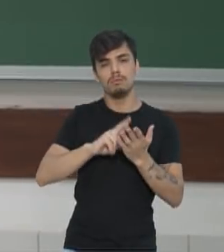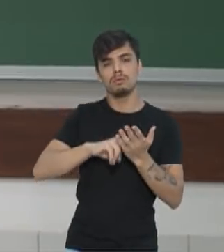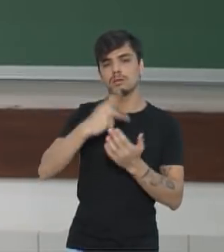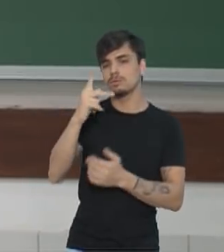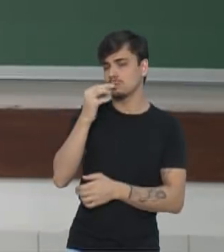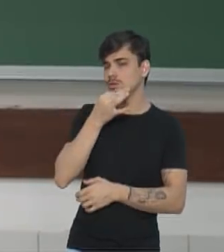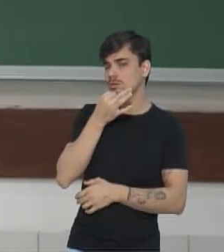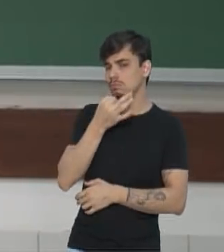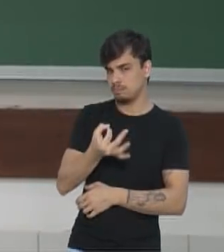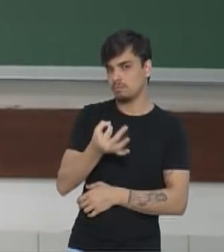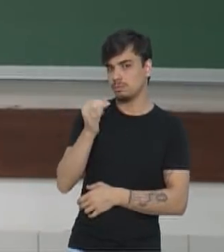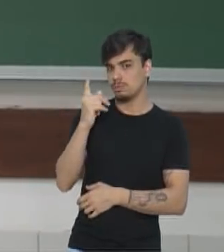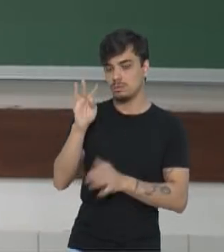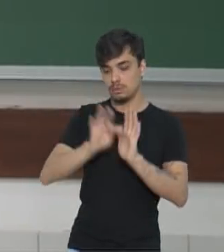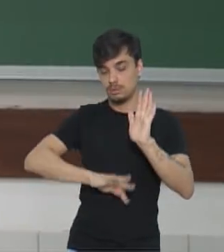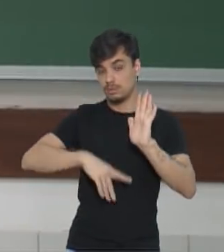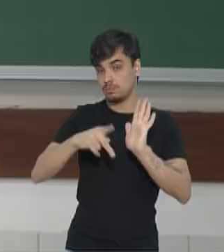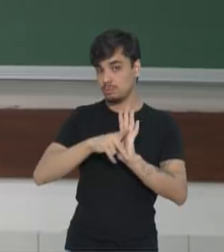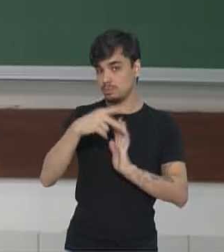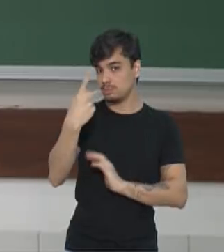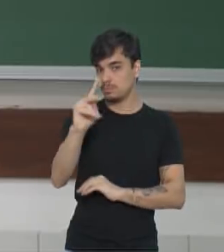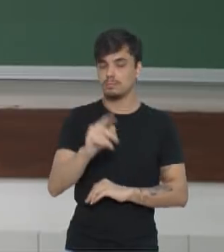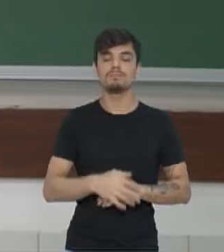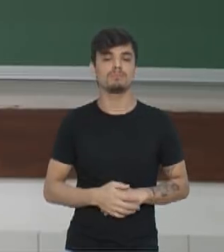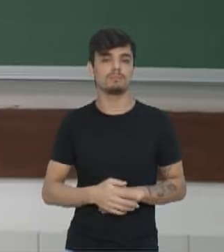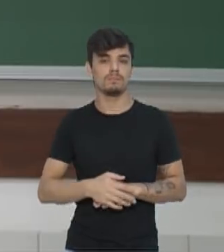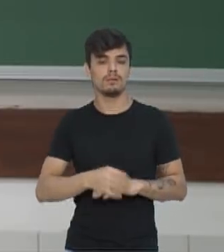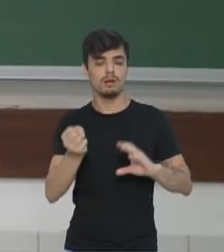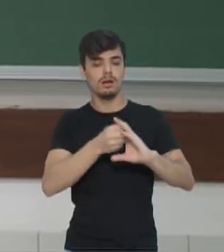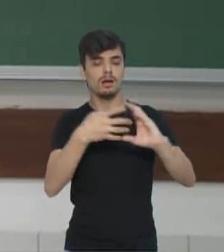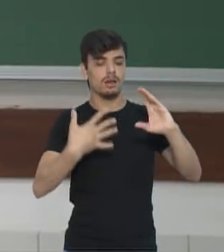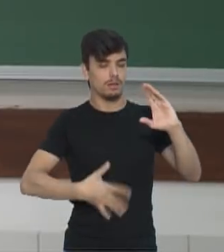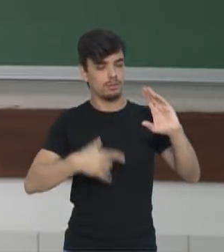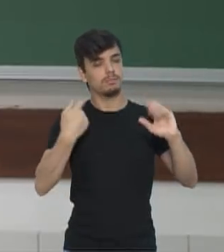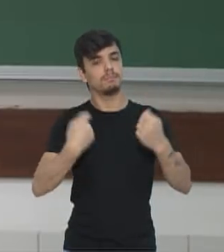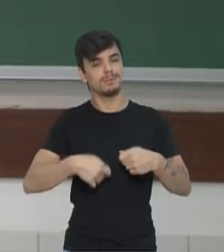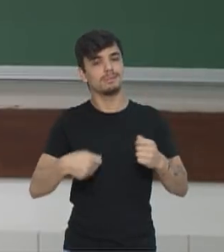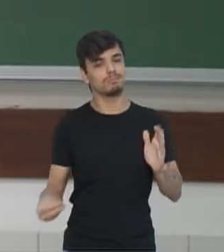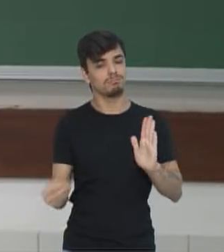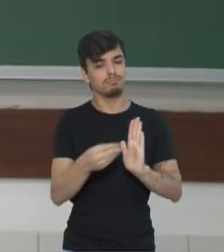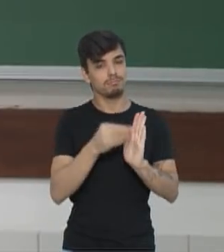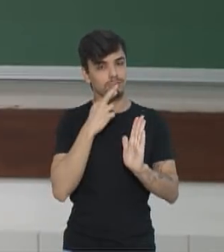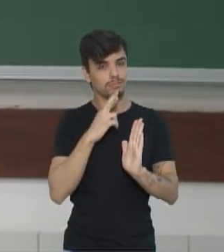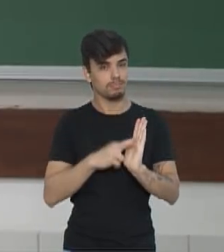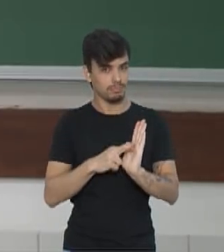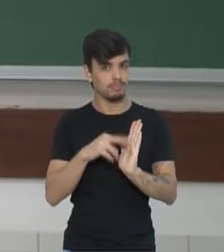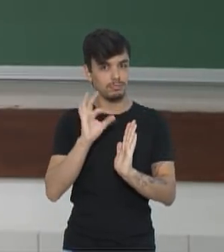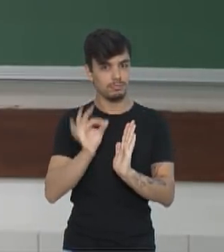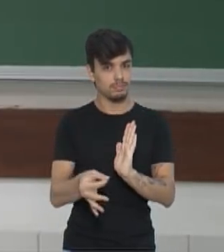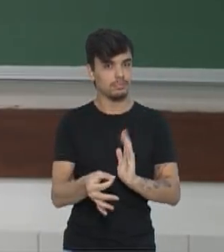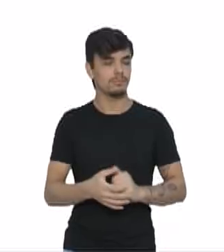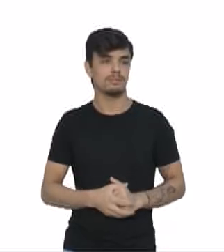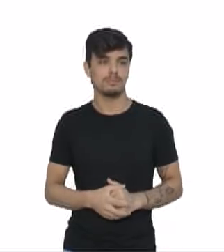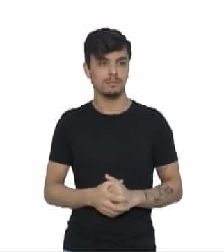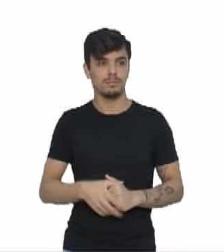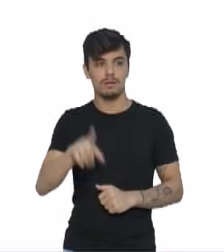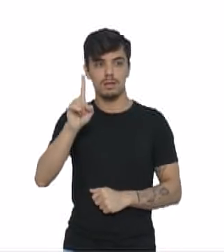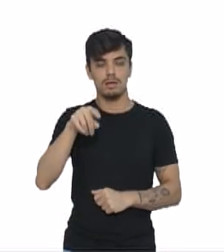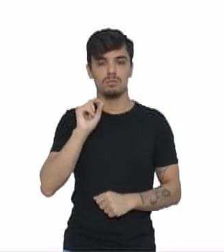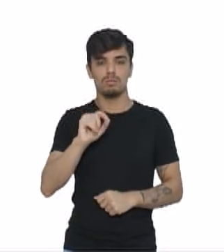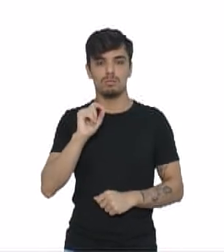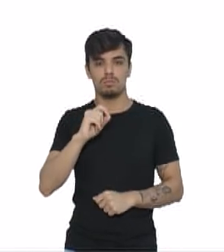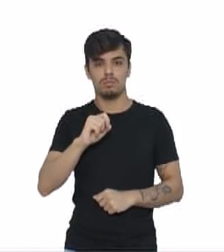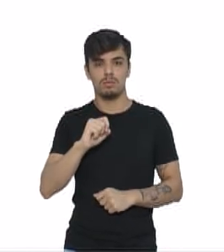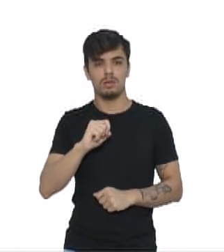vocês, o texto de vocês. Mas uma característica tem que ter nessa resposta para ela ser considerada correta, que é a